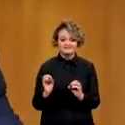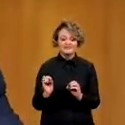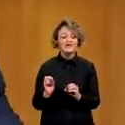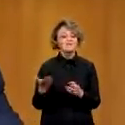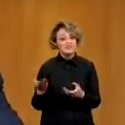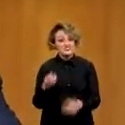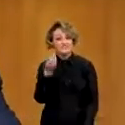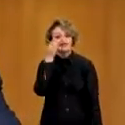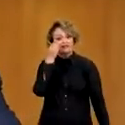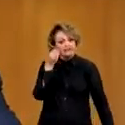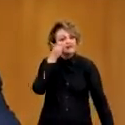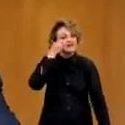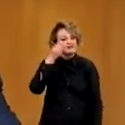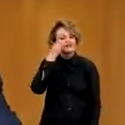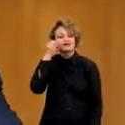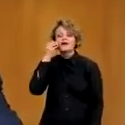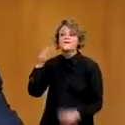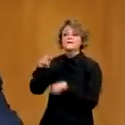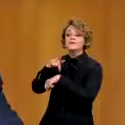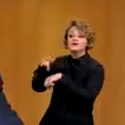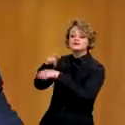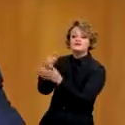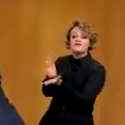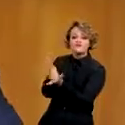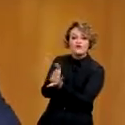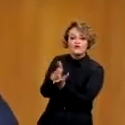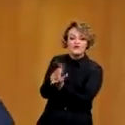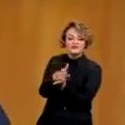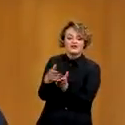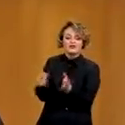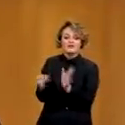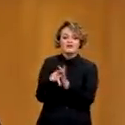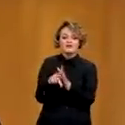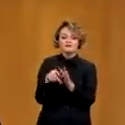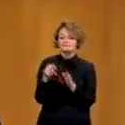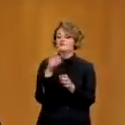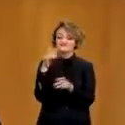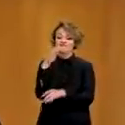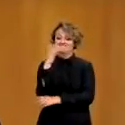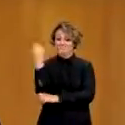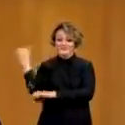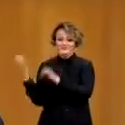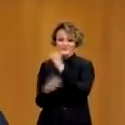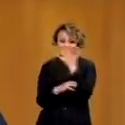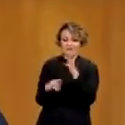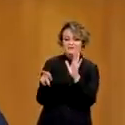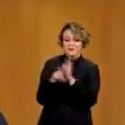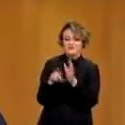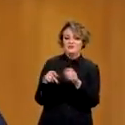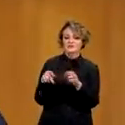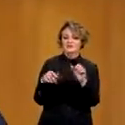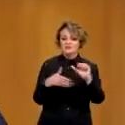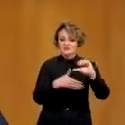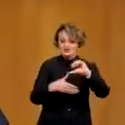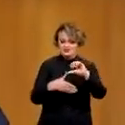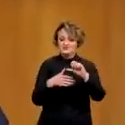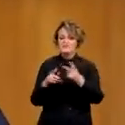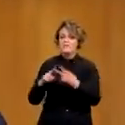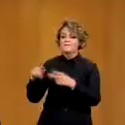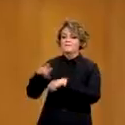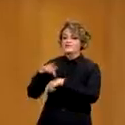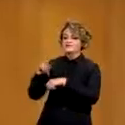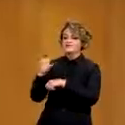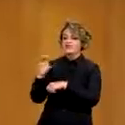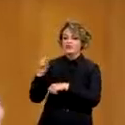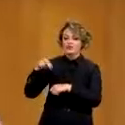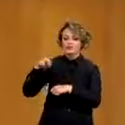estamos juntando todos os países que têm floresta na América do Sul, e estamos juntando os dois Congos, e estamos juntando a Indonésia, que